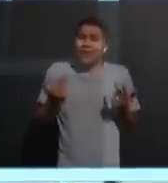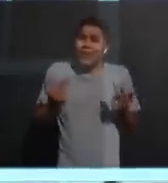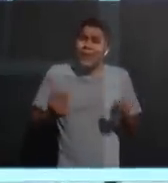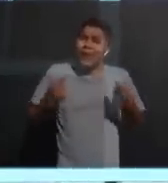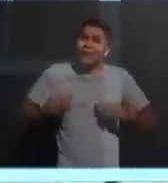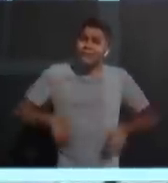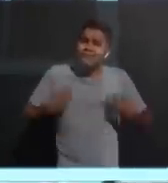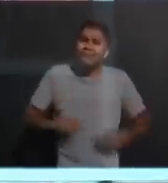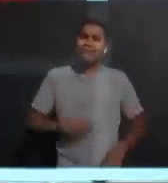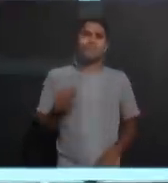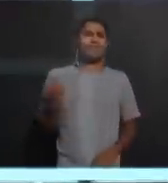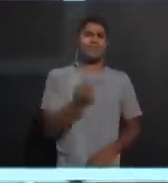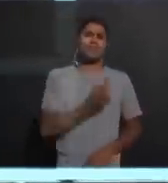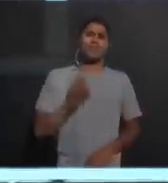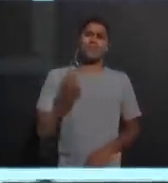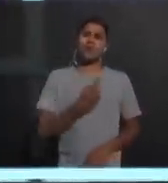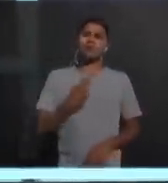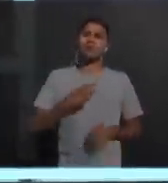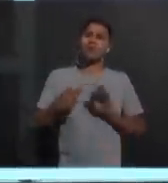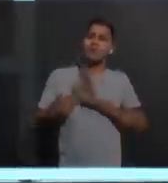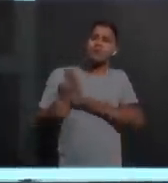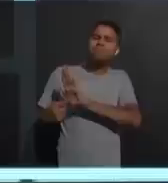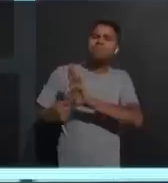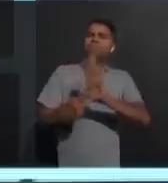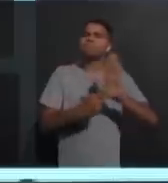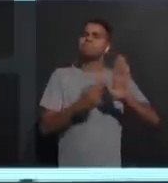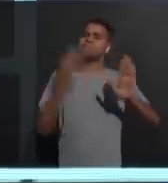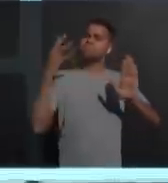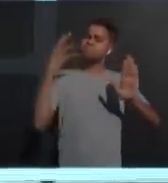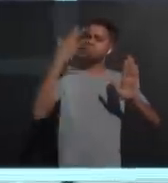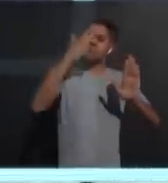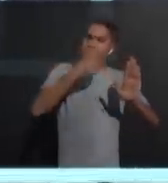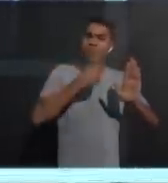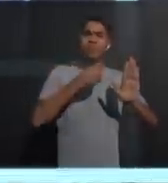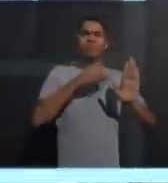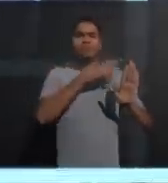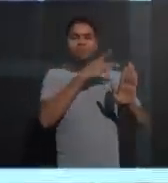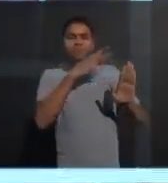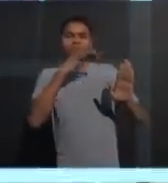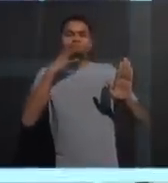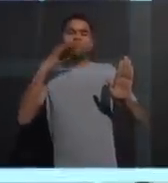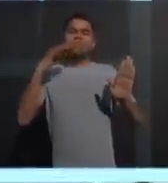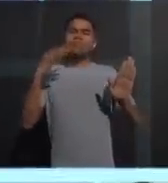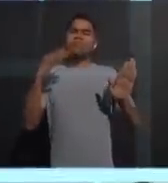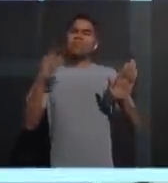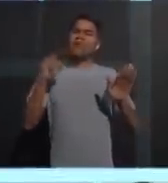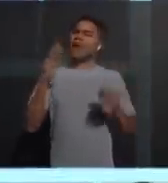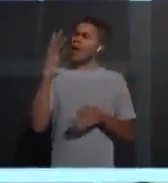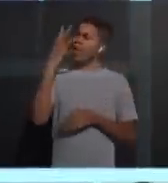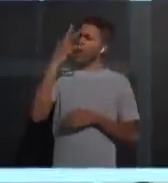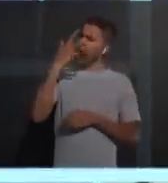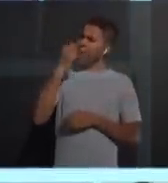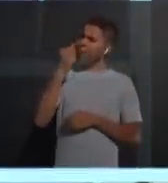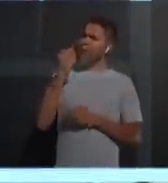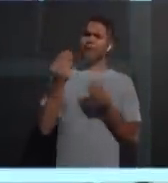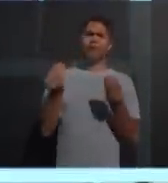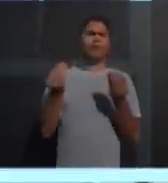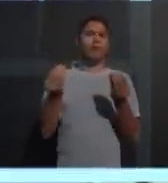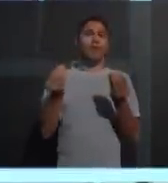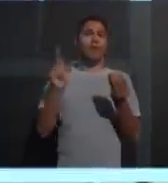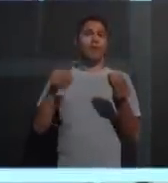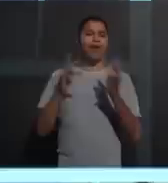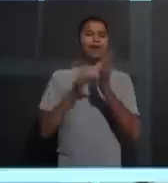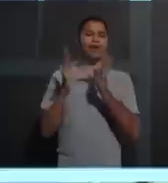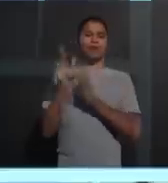nós precisamos exalar beleza e perfume o que é que a beleza das nossas vidas é